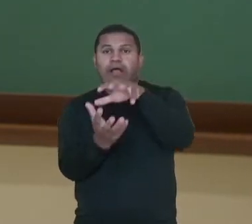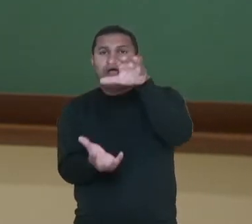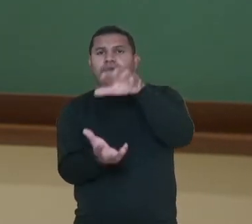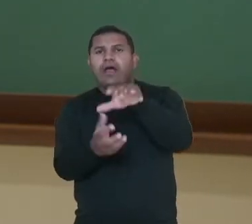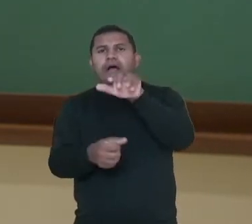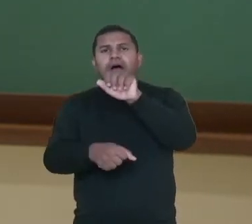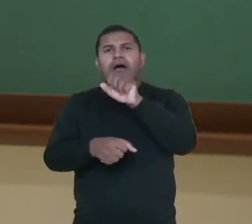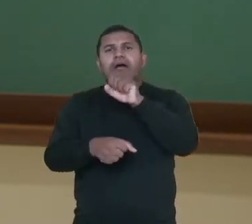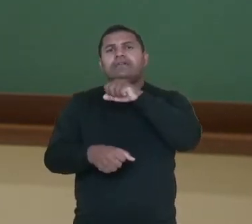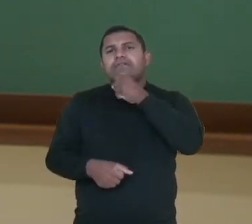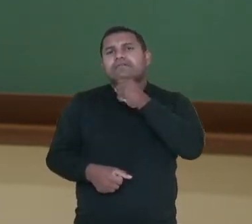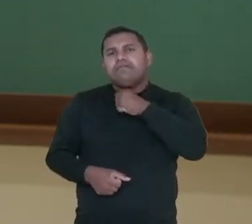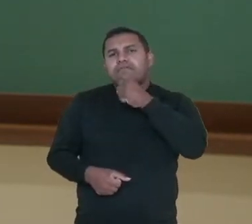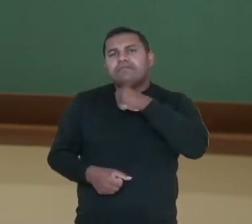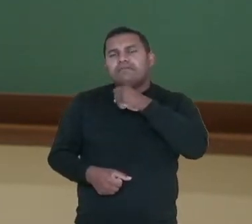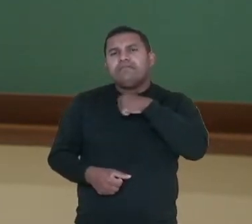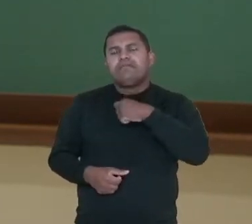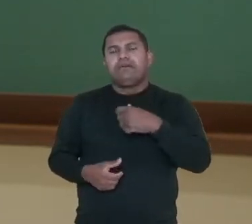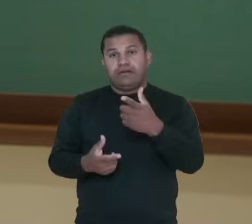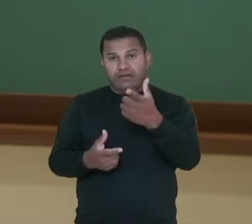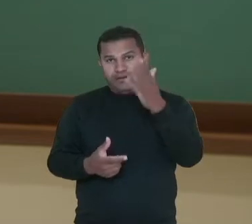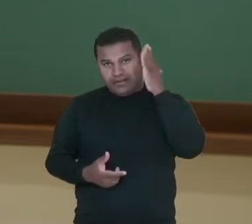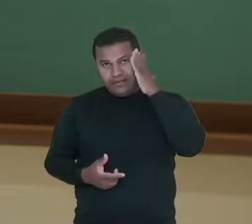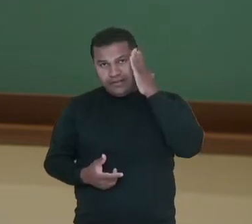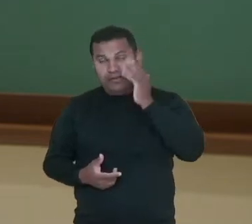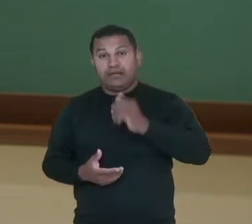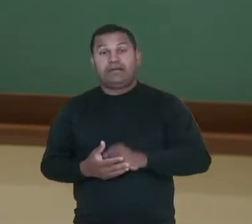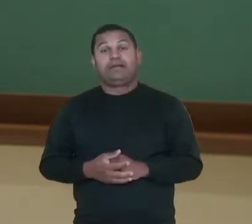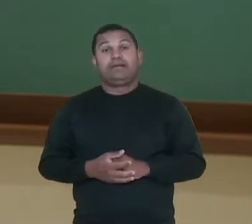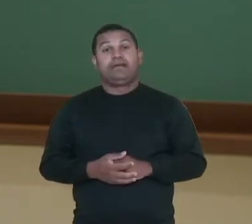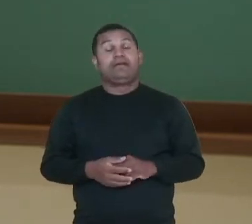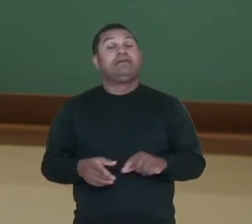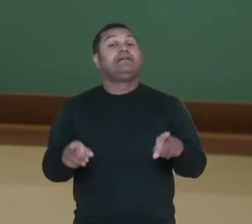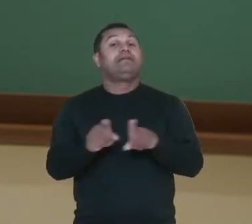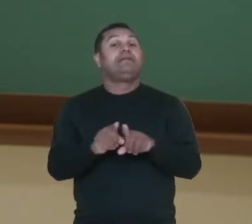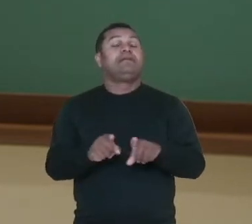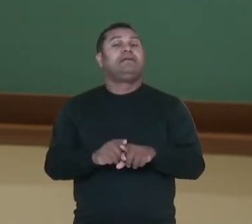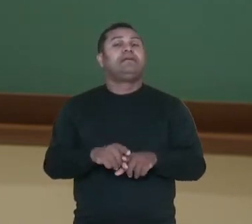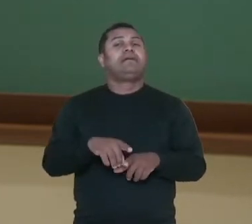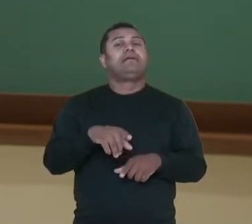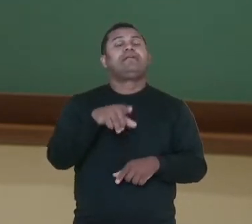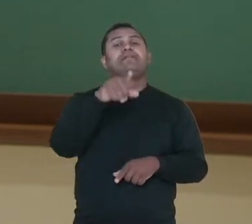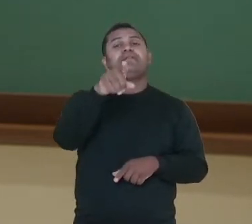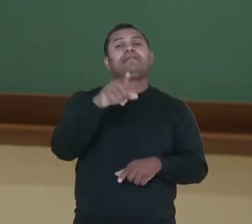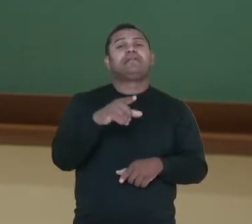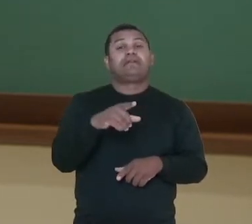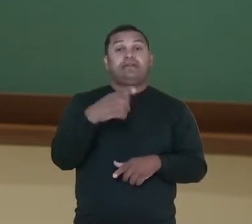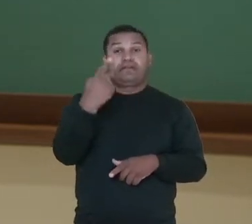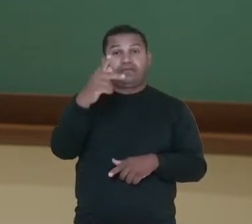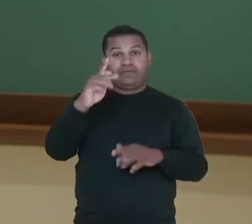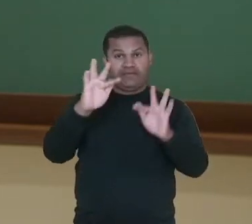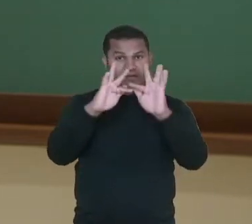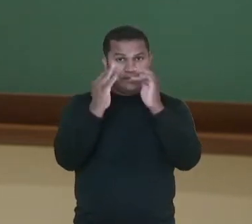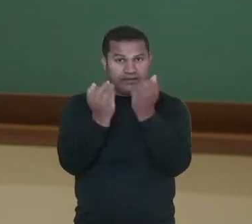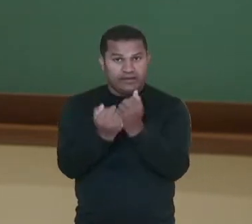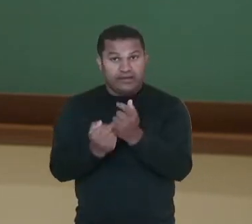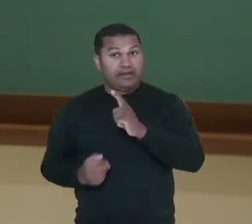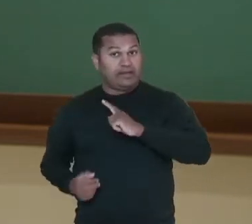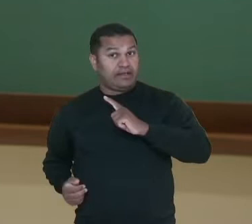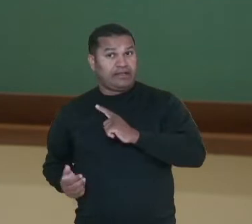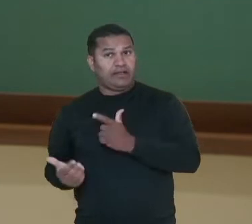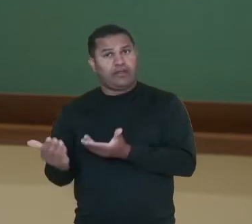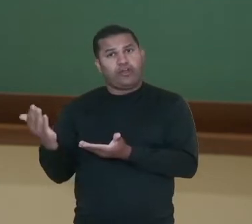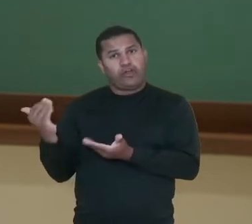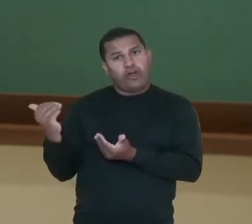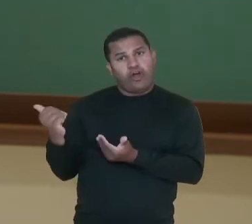acha? E também, na sua família, predominam então jovens, adultos ou idosos. Tudo isso então é o que nós